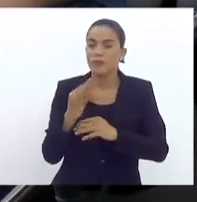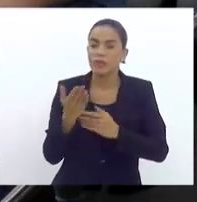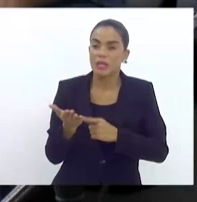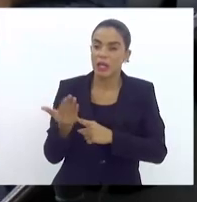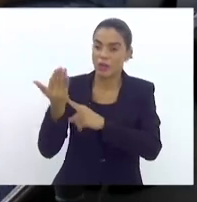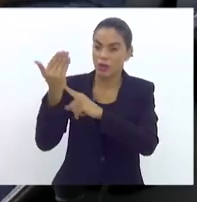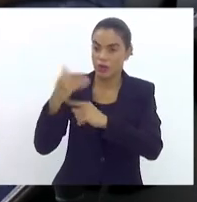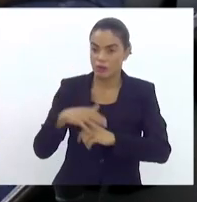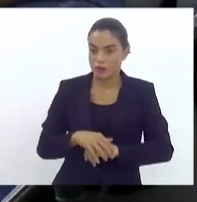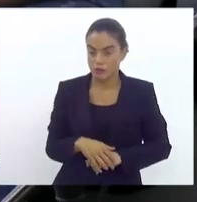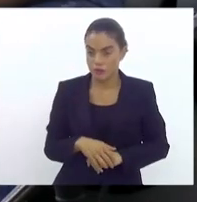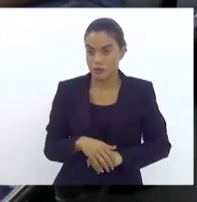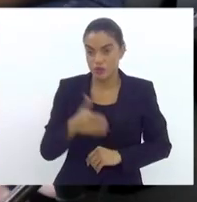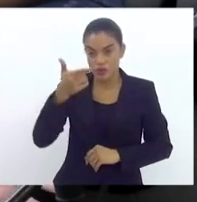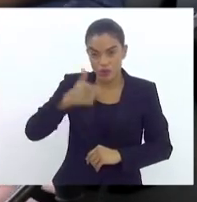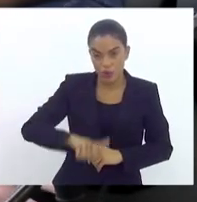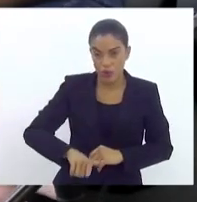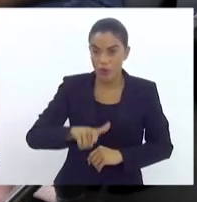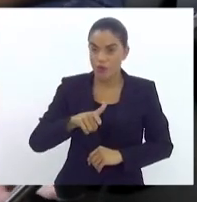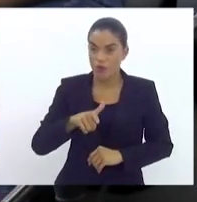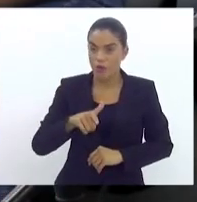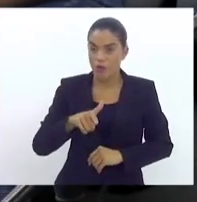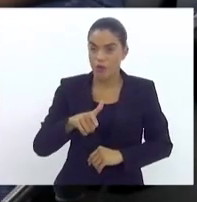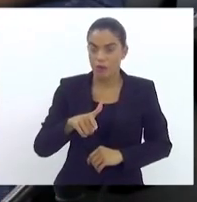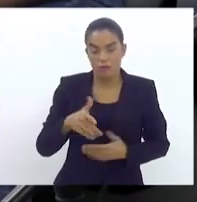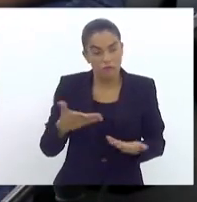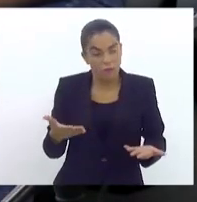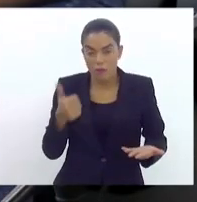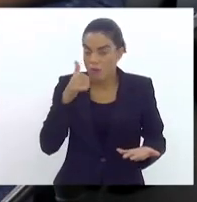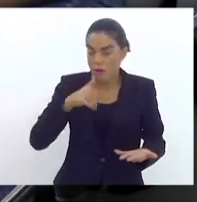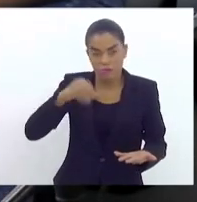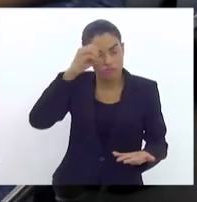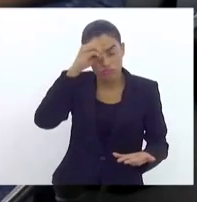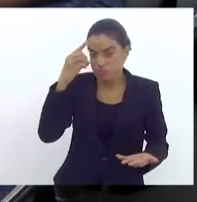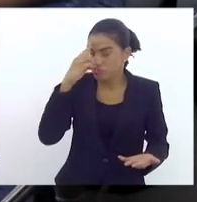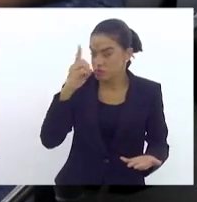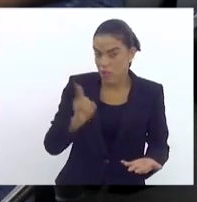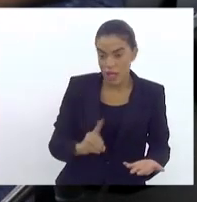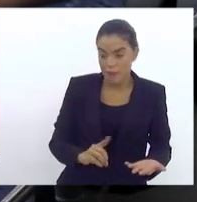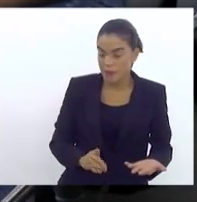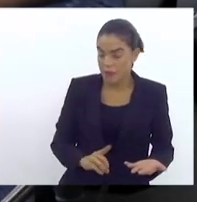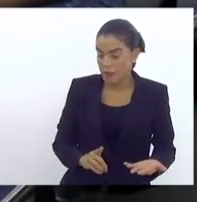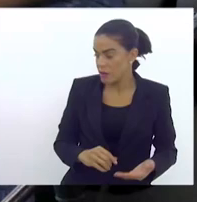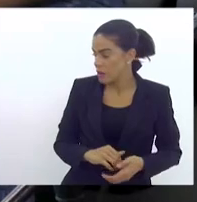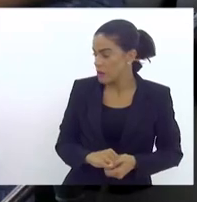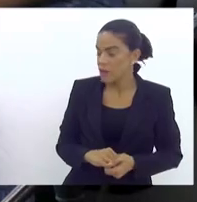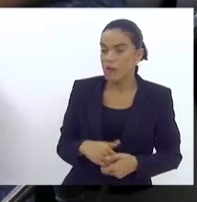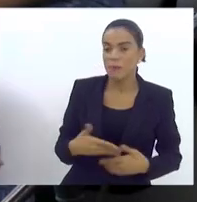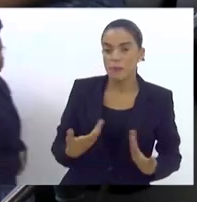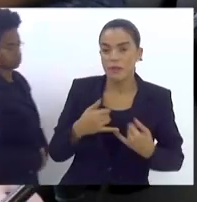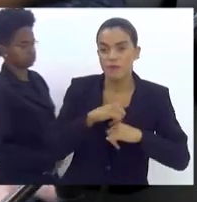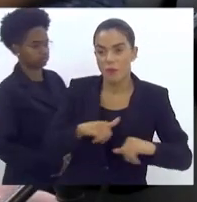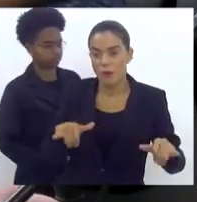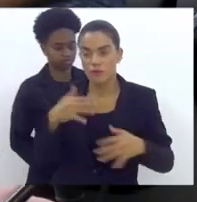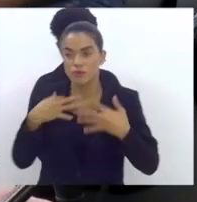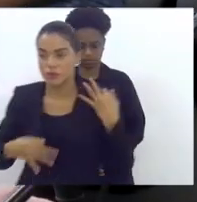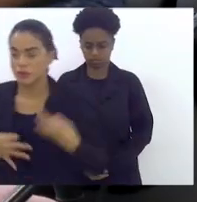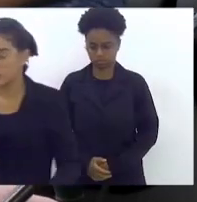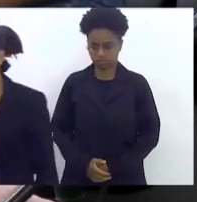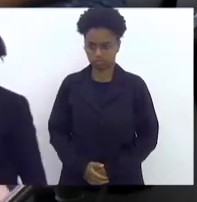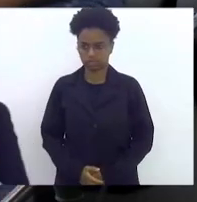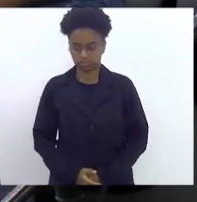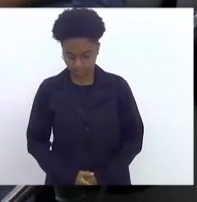juízo de novo as mulheres não devem saber disso elas não são obrigados a gente não tem que tomar essas mais nós temos que informar isso aos nossos policiais